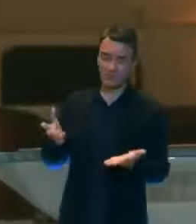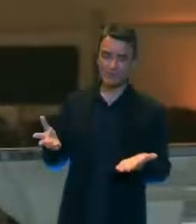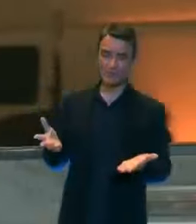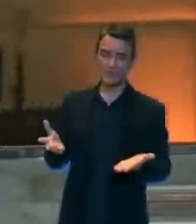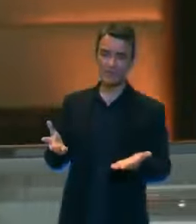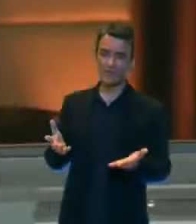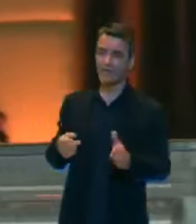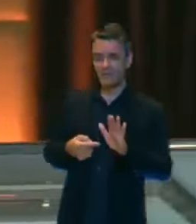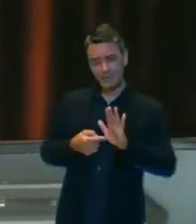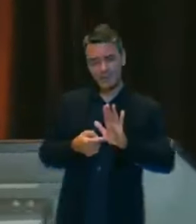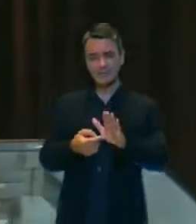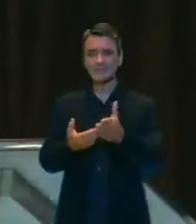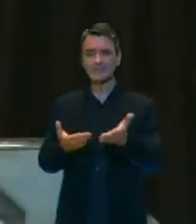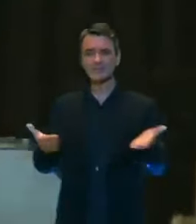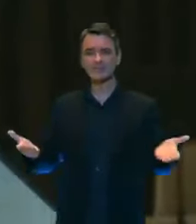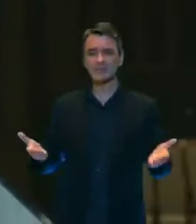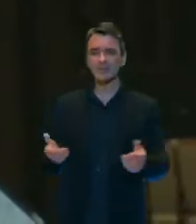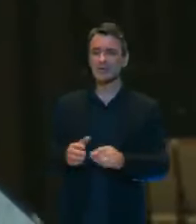Senhor.